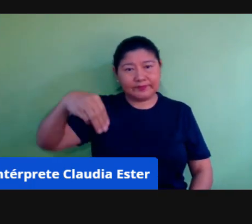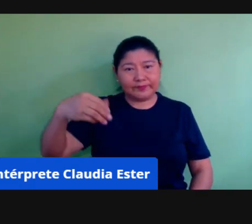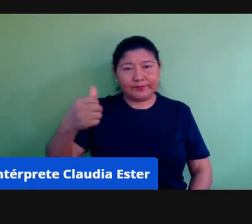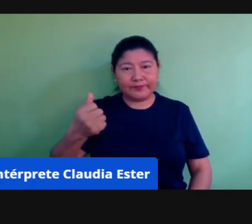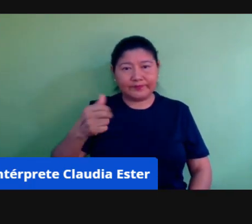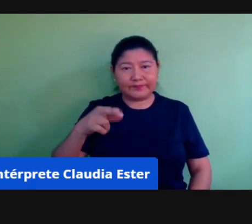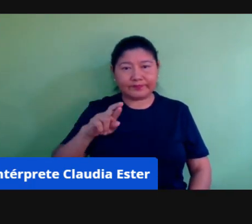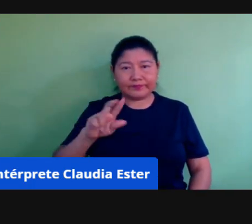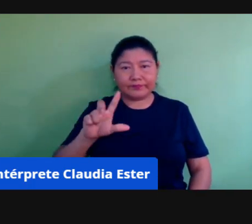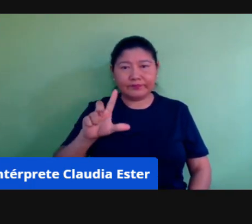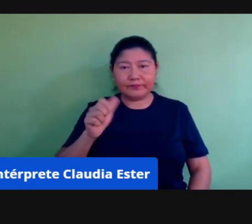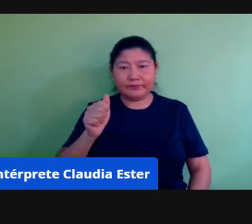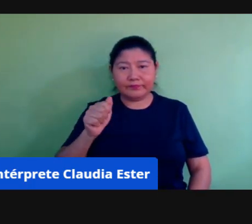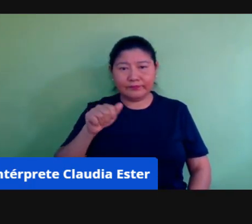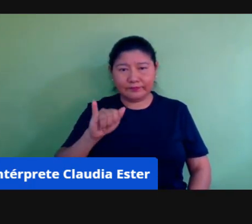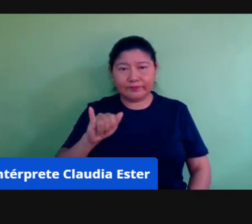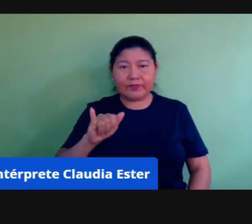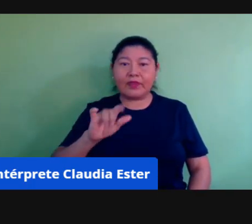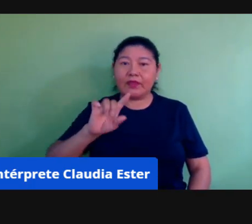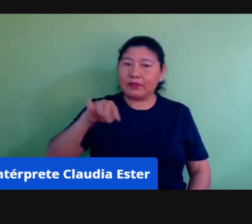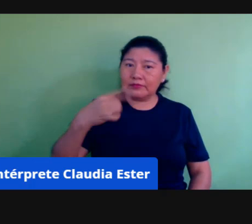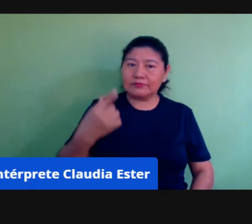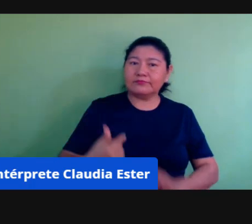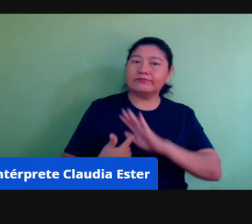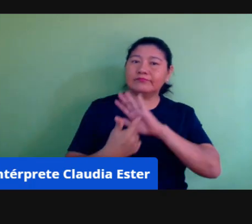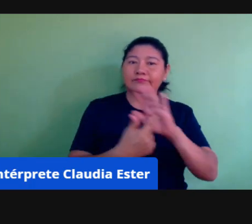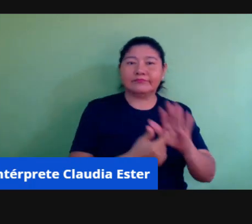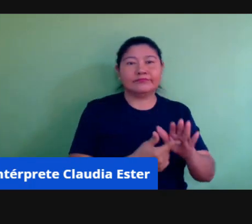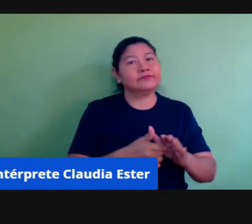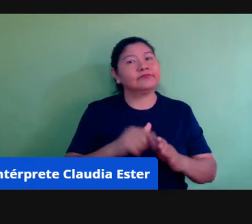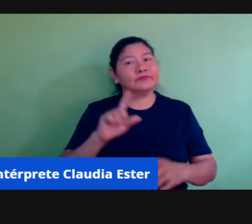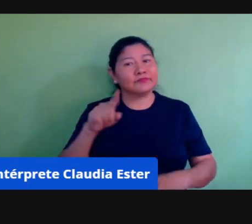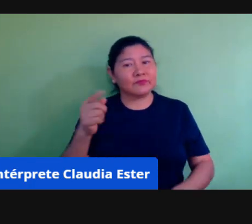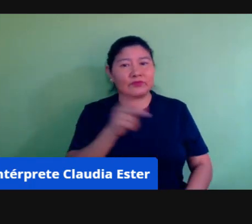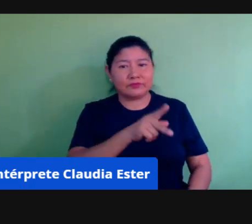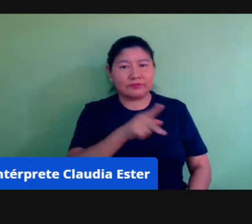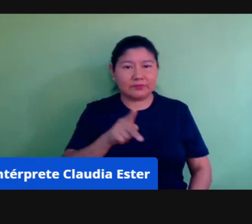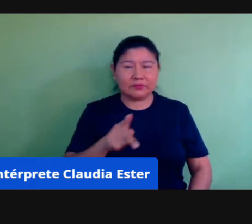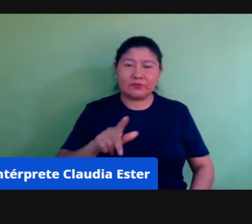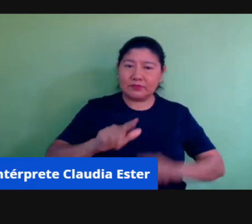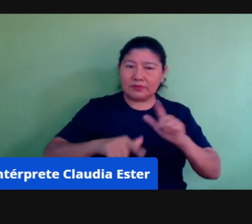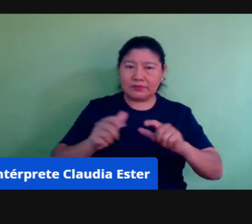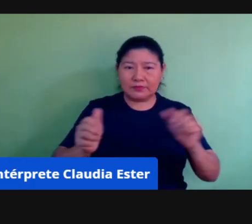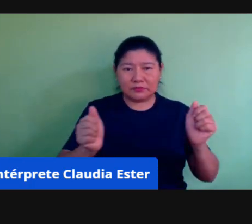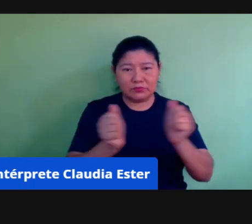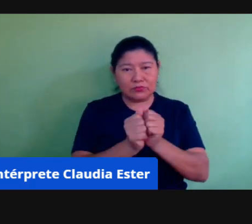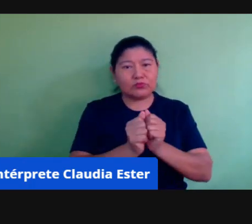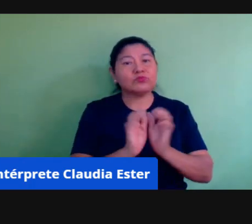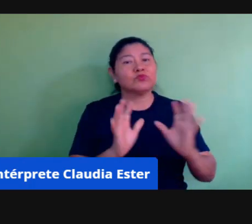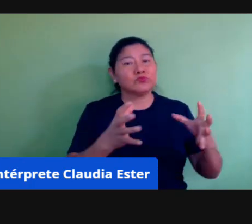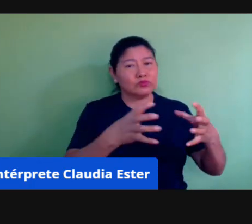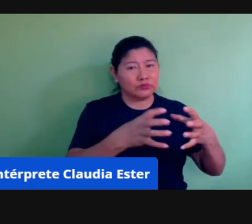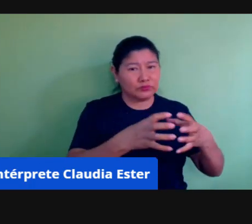as outras 2 professoras que fazem parte do segundo ano também, tá bom?